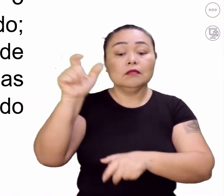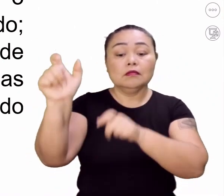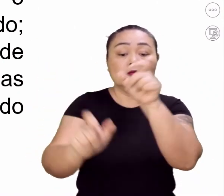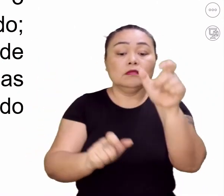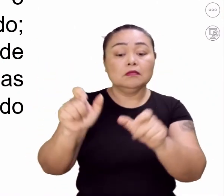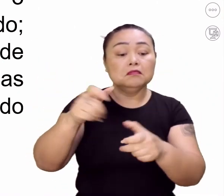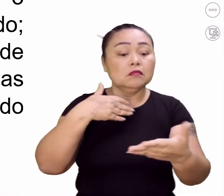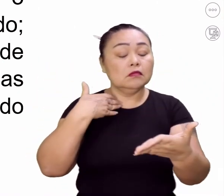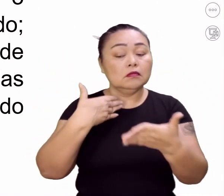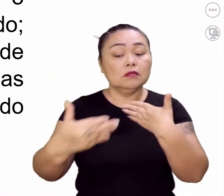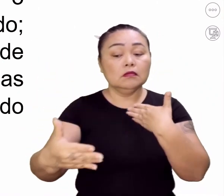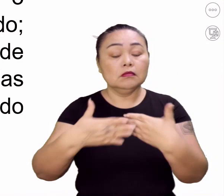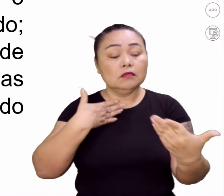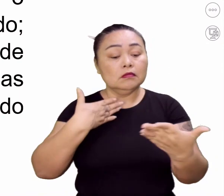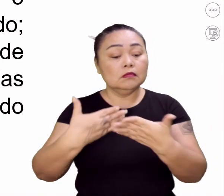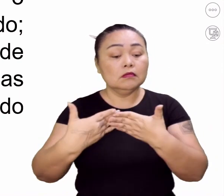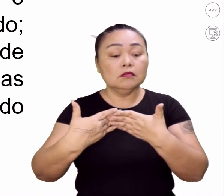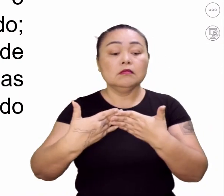de habitantes,